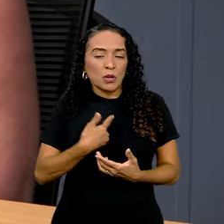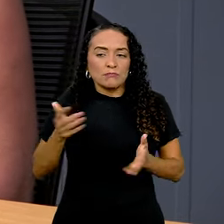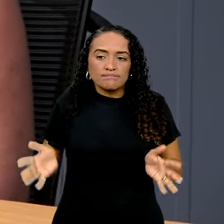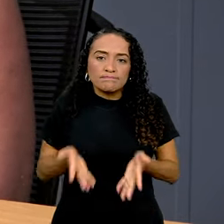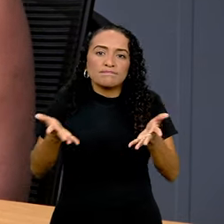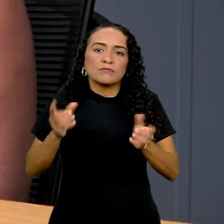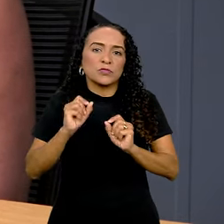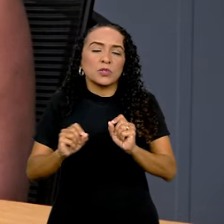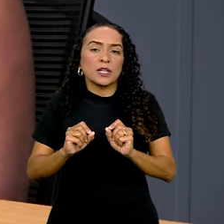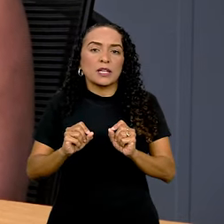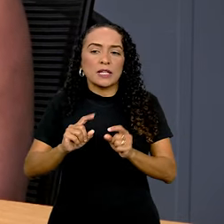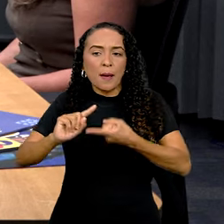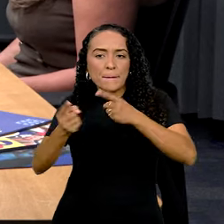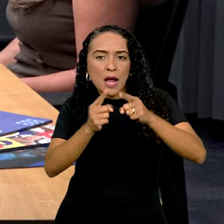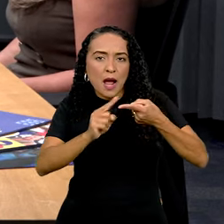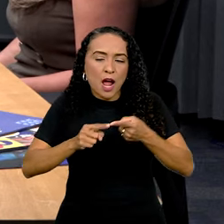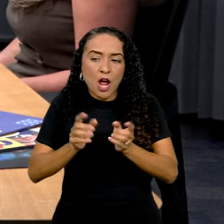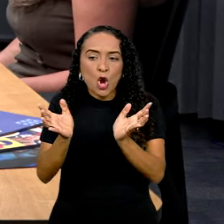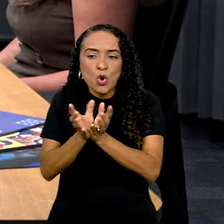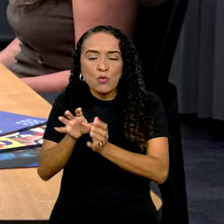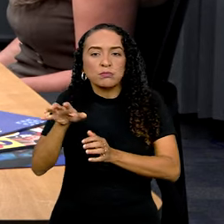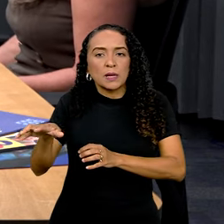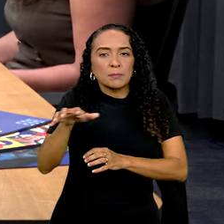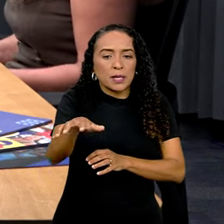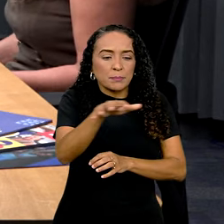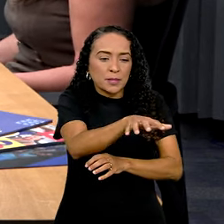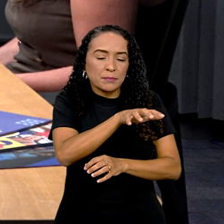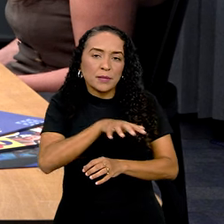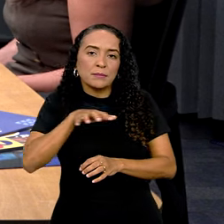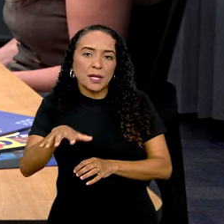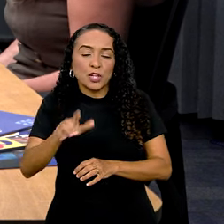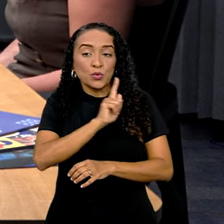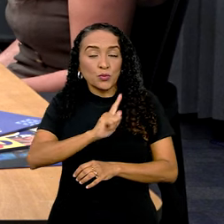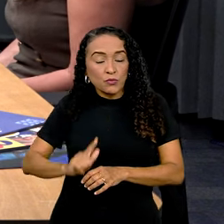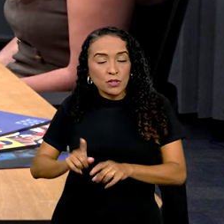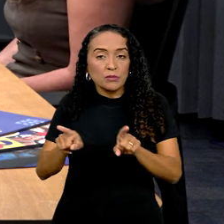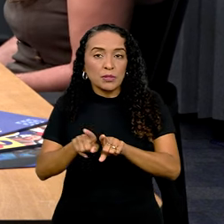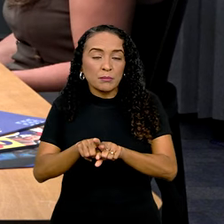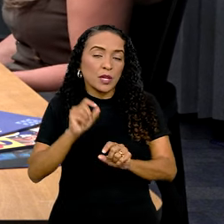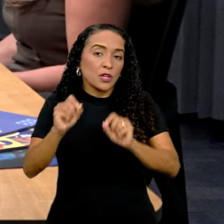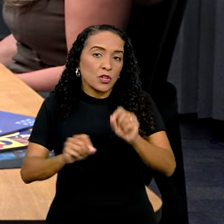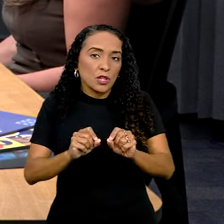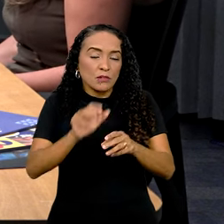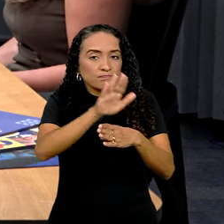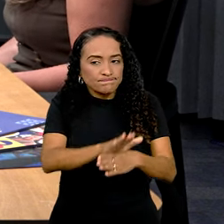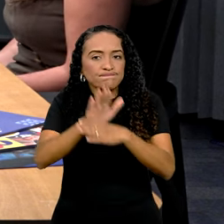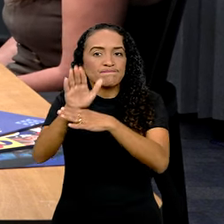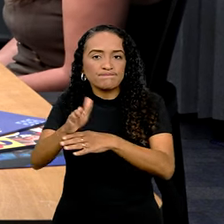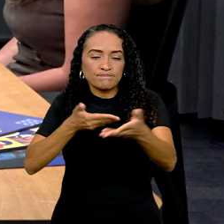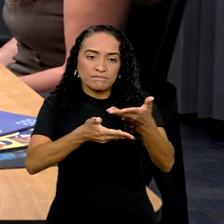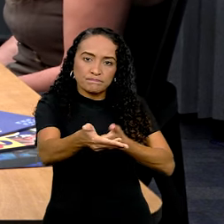gente promove isso a partir né da articulação de um conjunto de de setores de governo também de uma